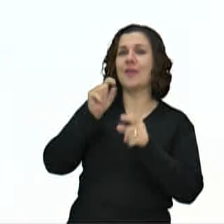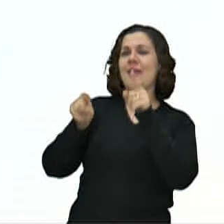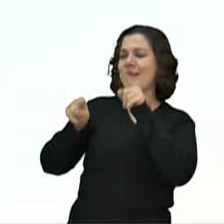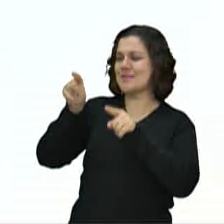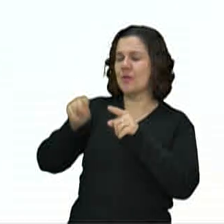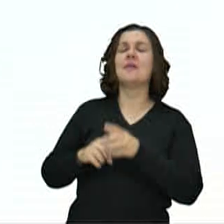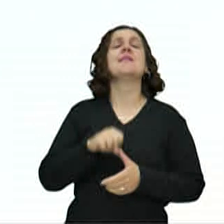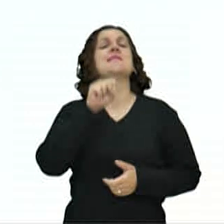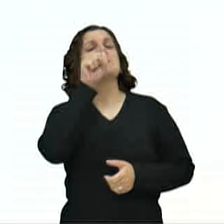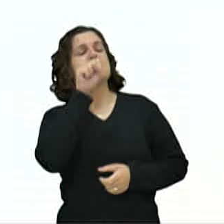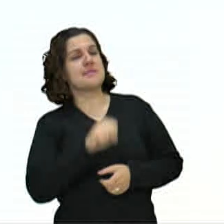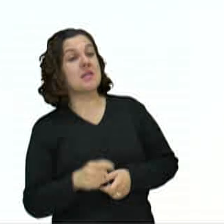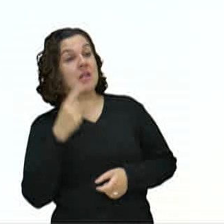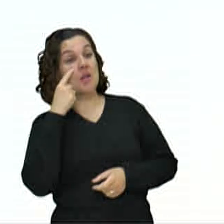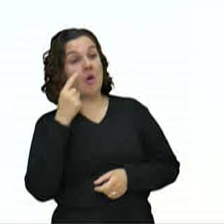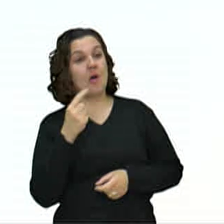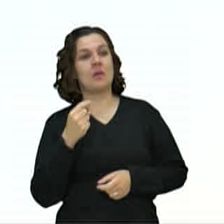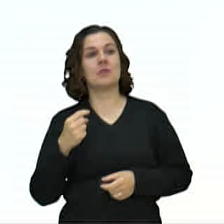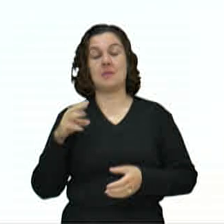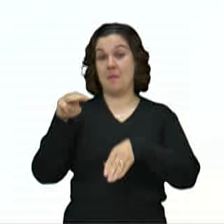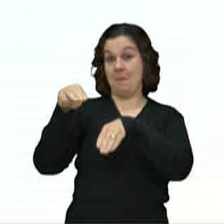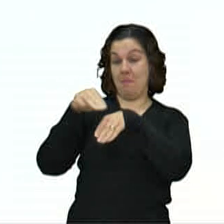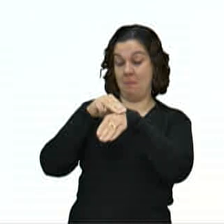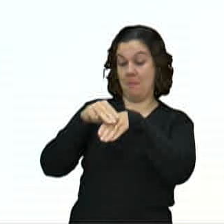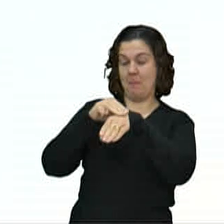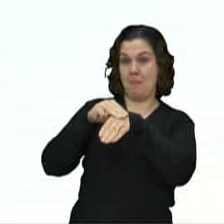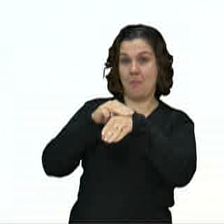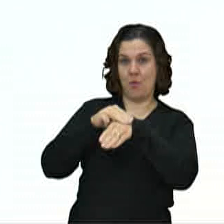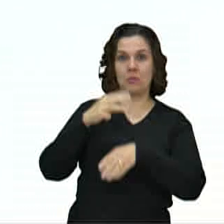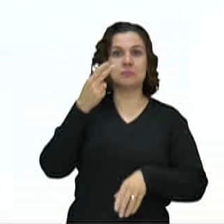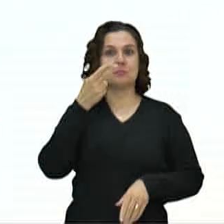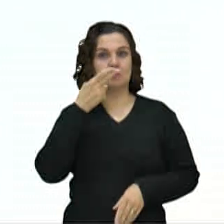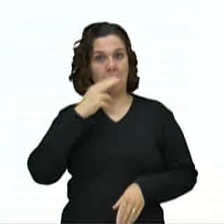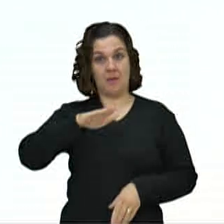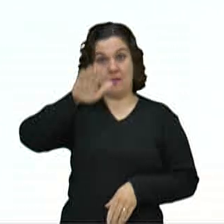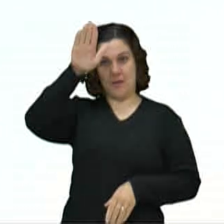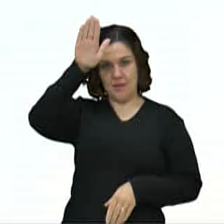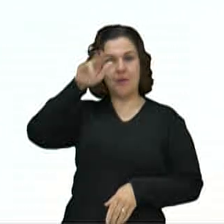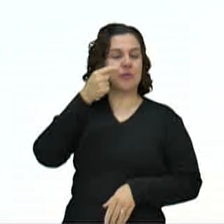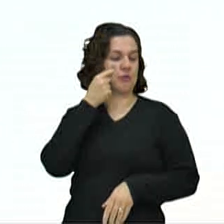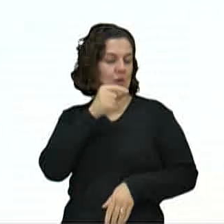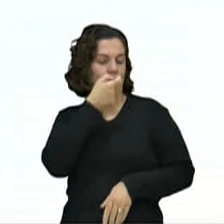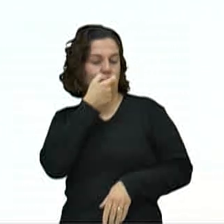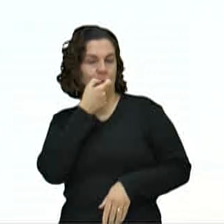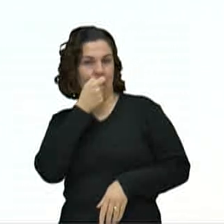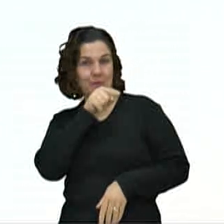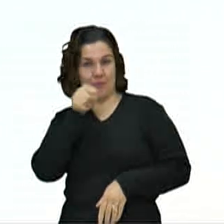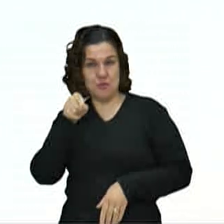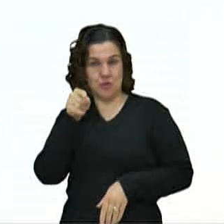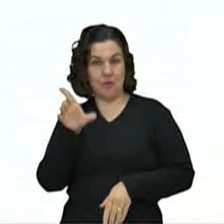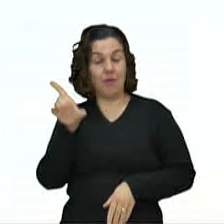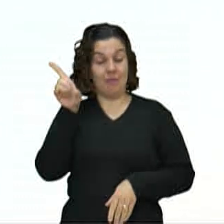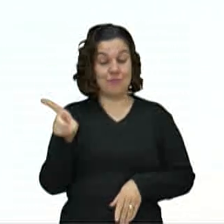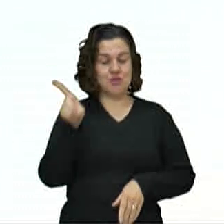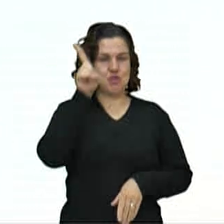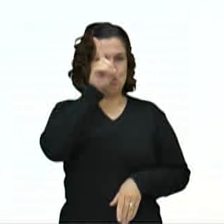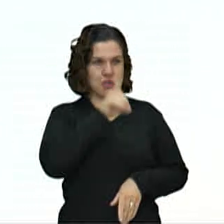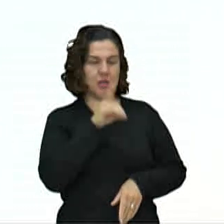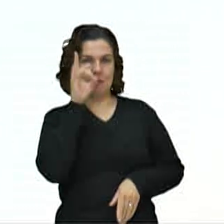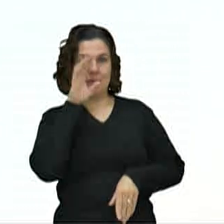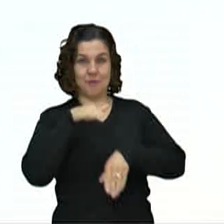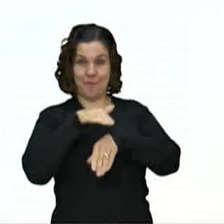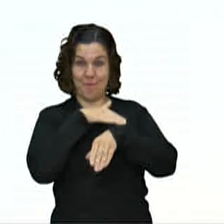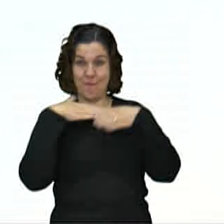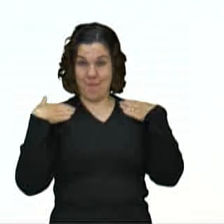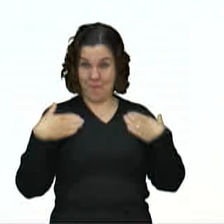Isso. Olha aí na tua tela. De marrom, você tem o Adolf Hitler, pelo bigodinho identifica. Do lado direito aqui de